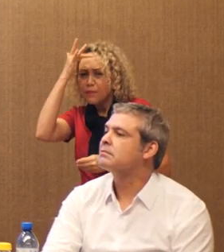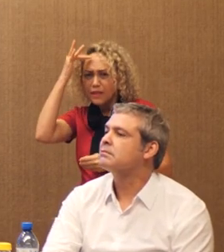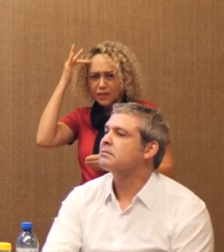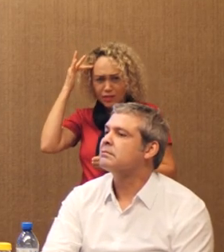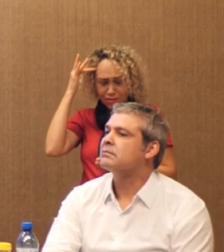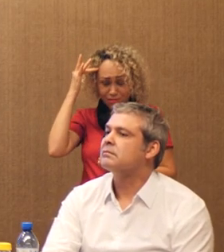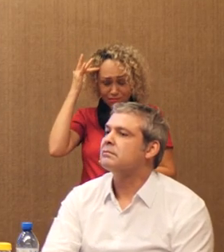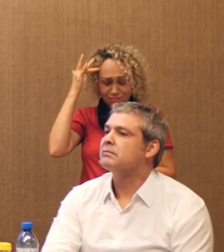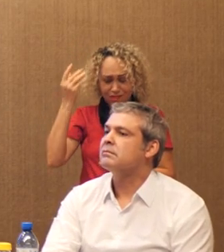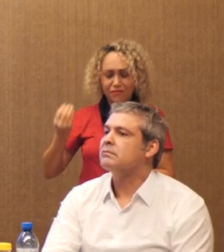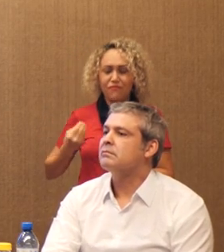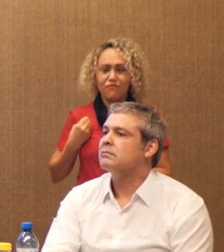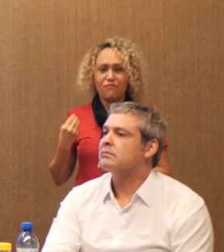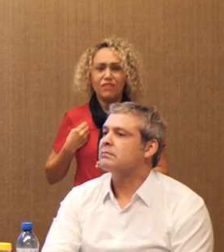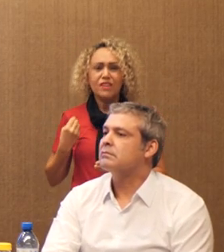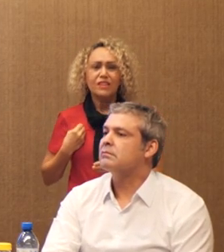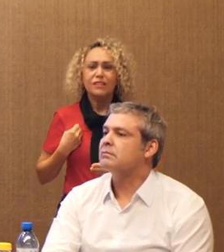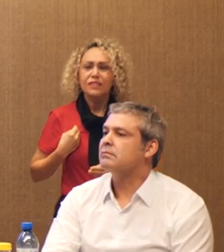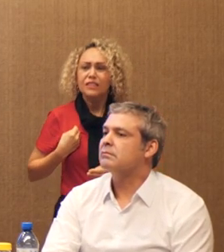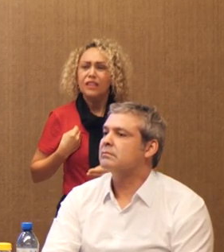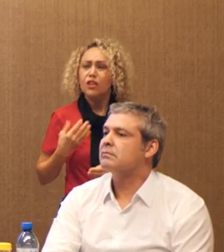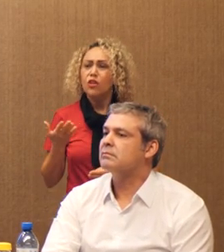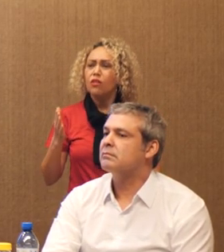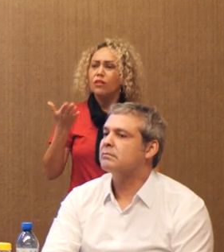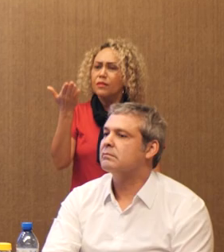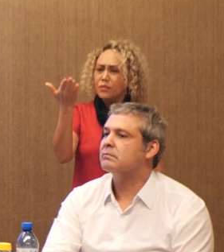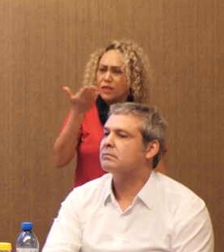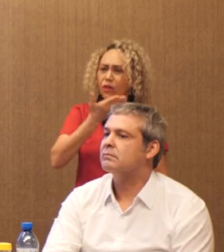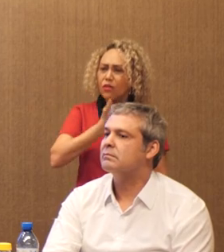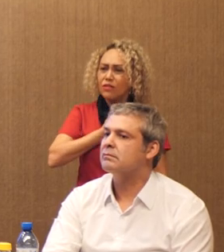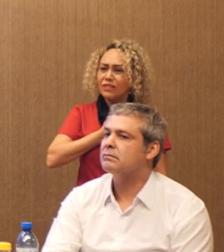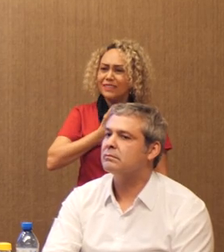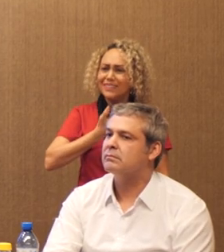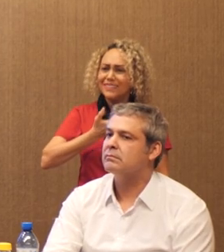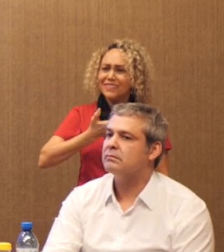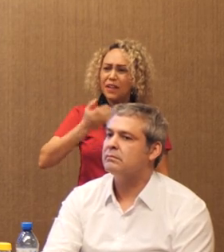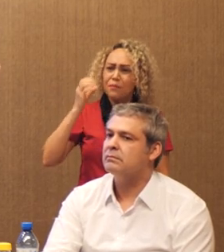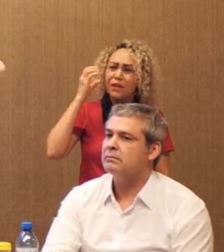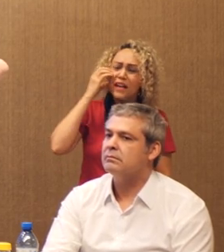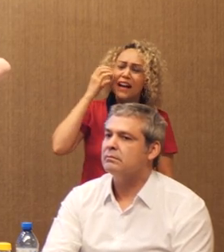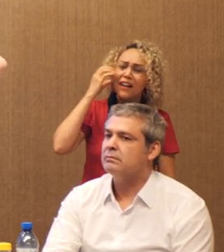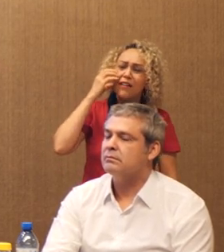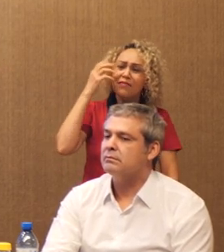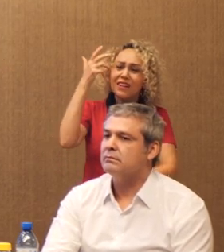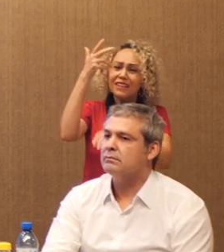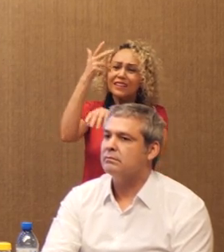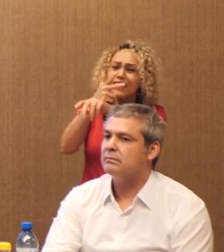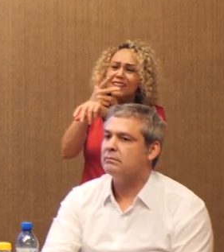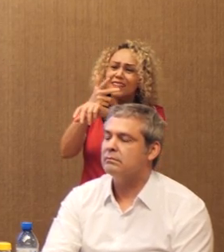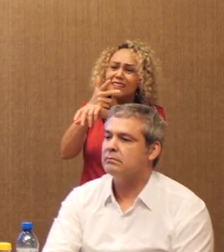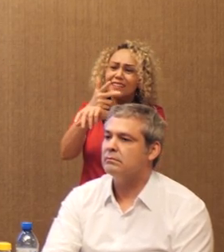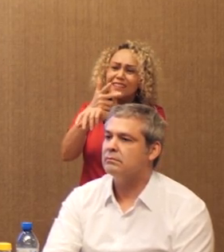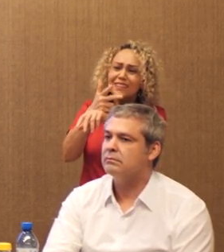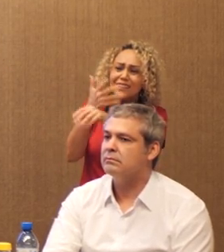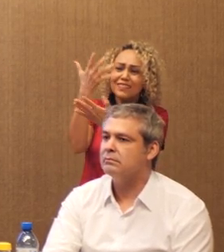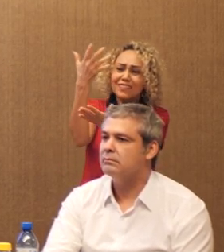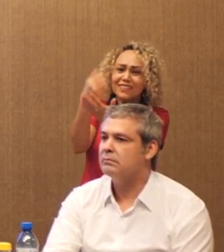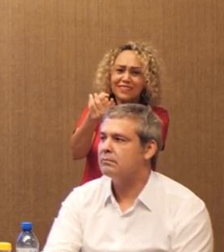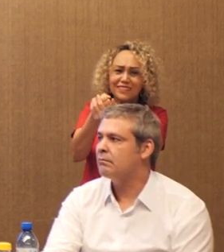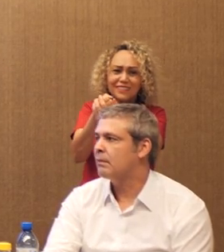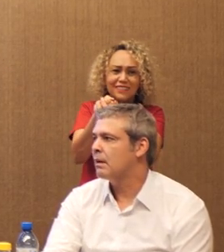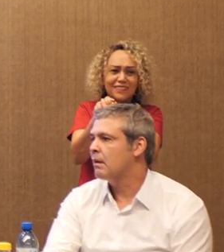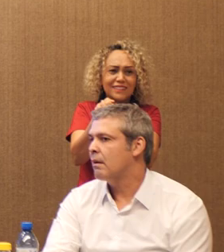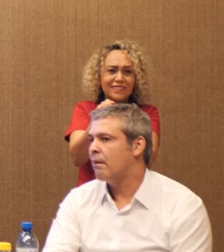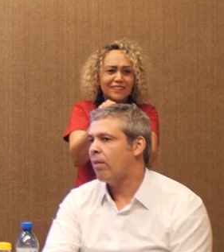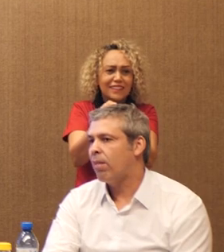PT. Só a minha companheira ali com o telefone na mão, na gravação. É só nós podemos